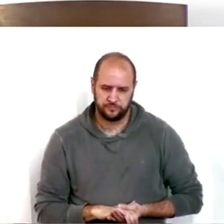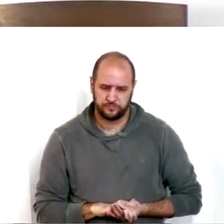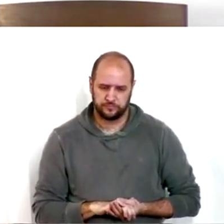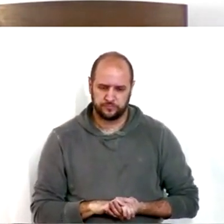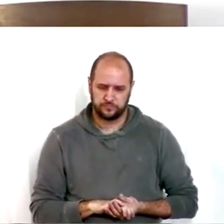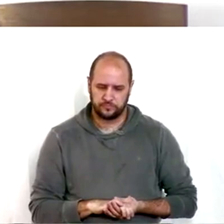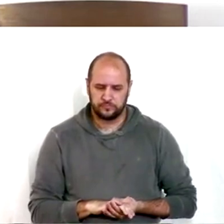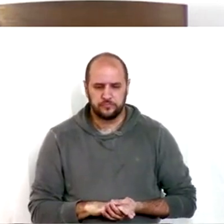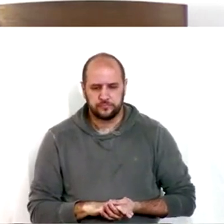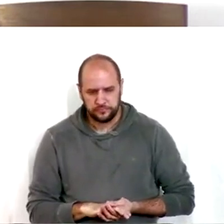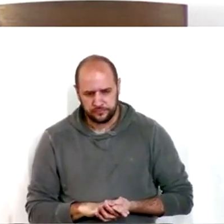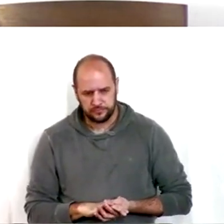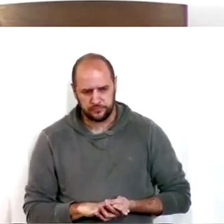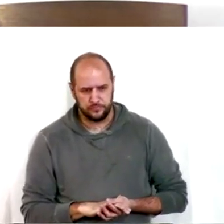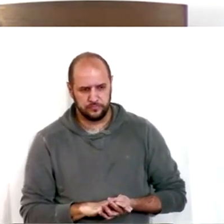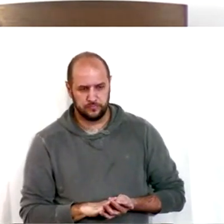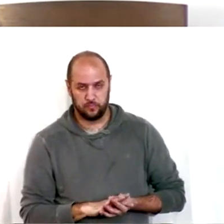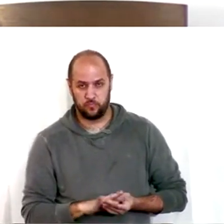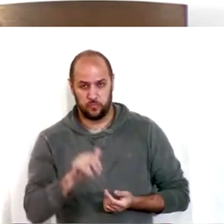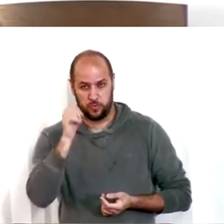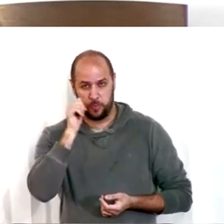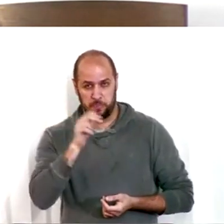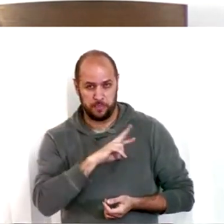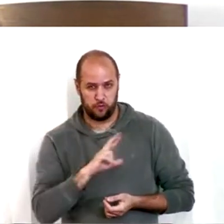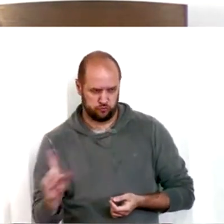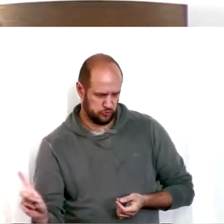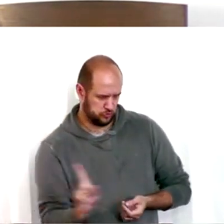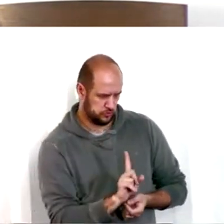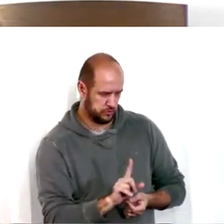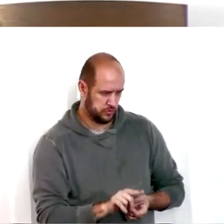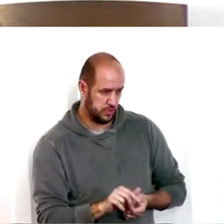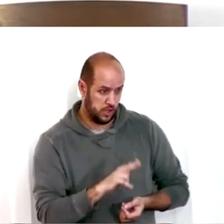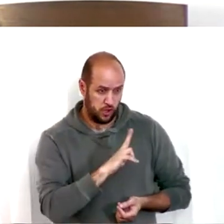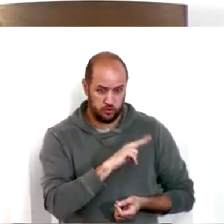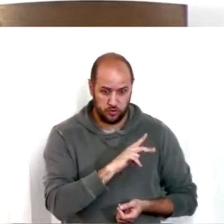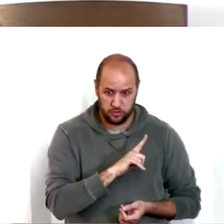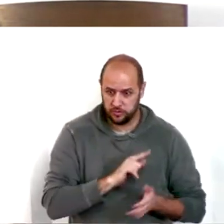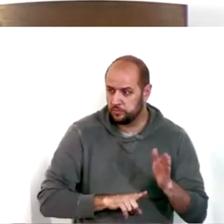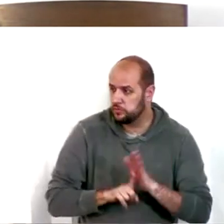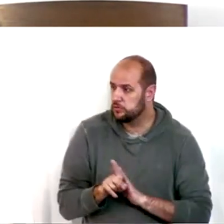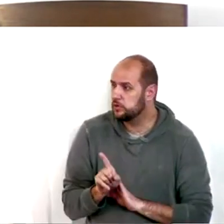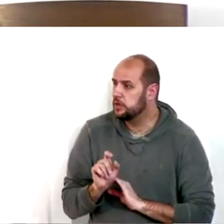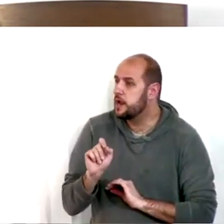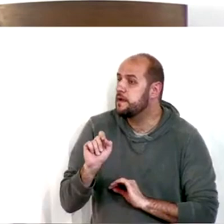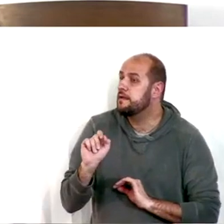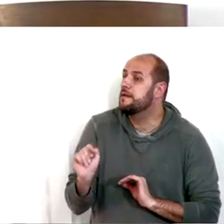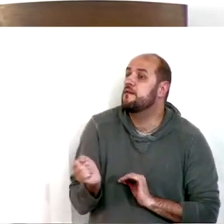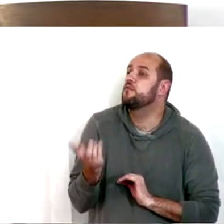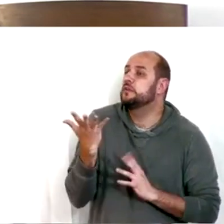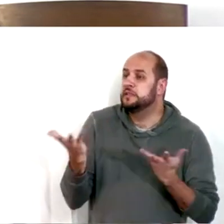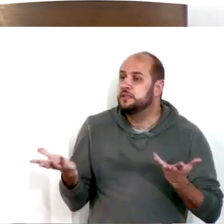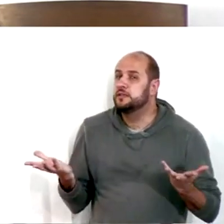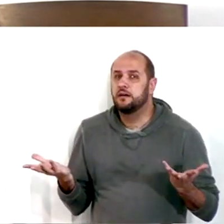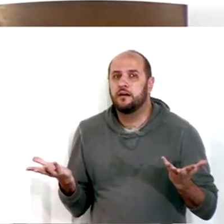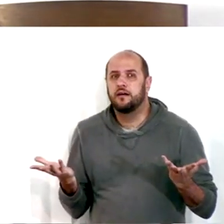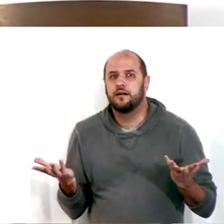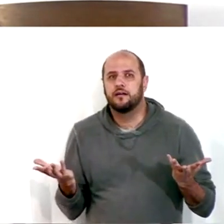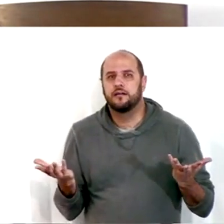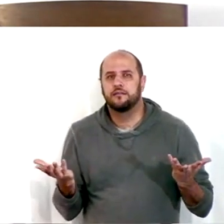Em chegando à casa de sua sogra, essa lhe disse: como se te passaram as coisas, filha